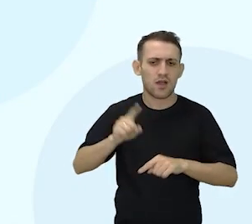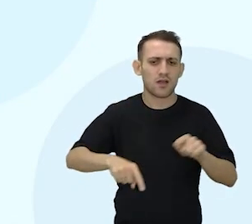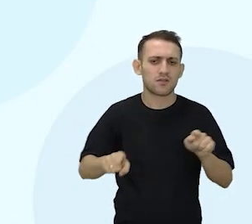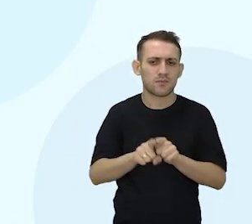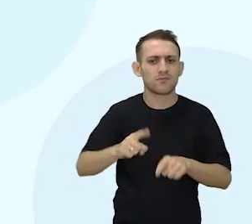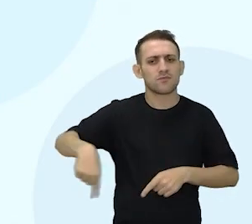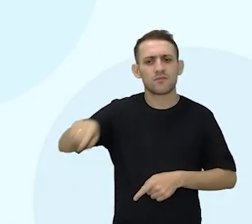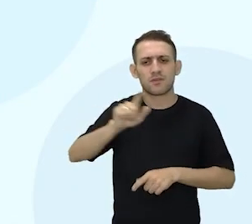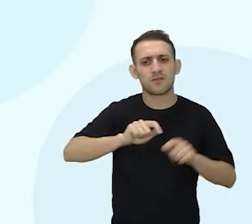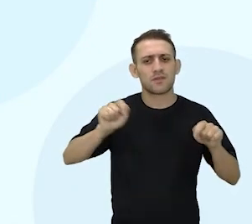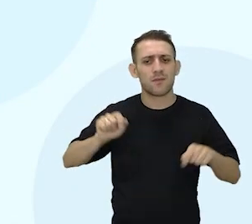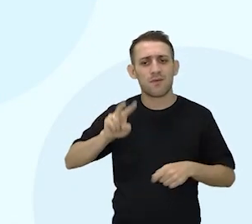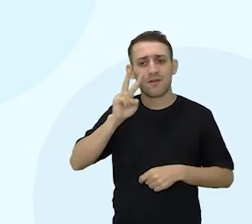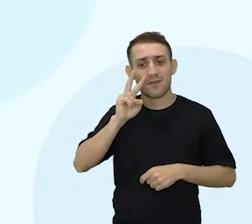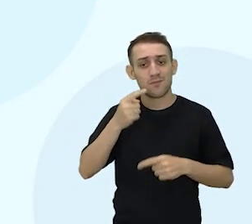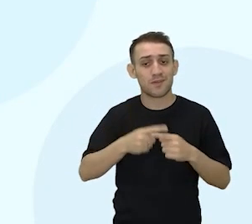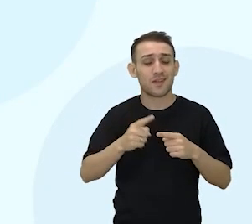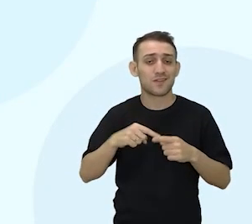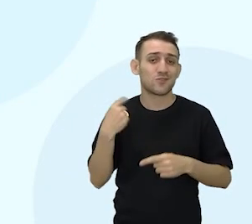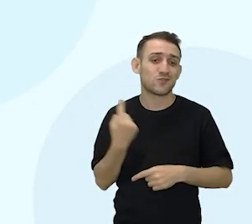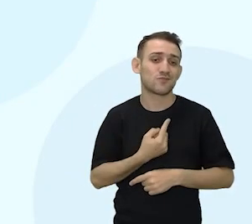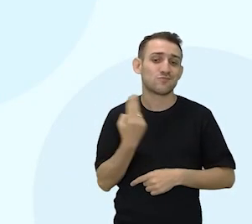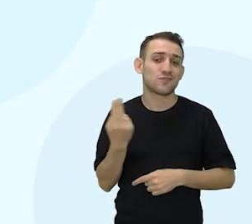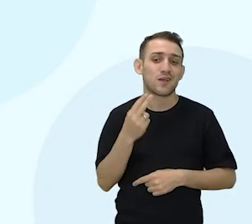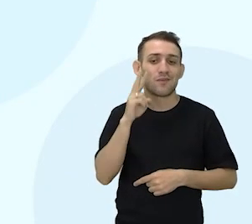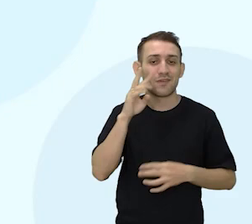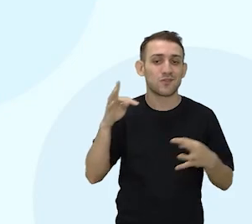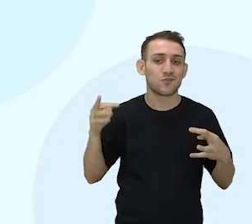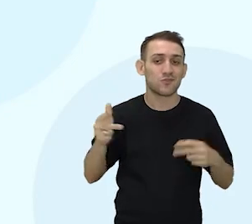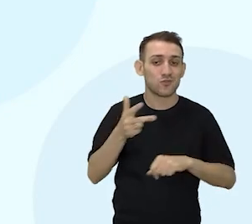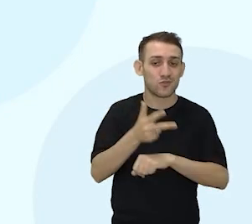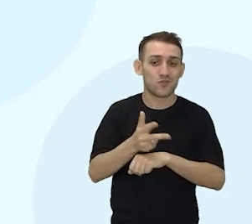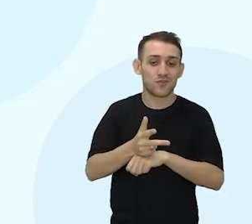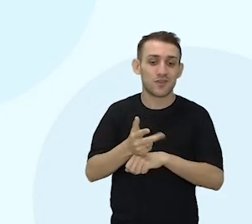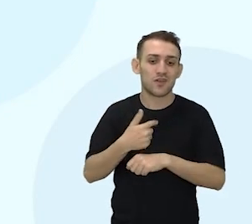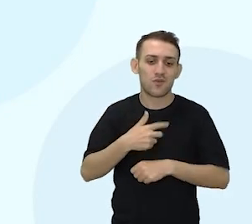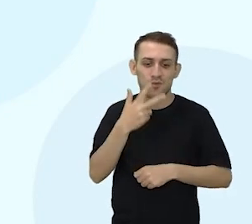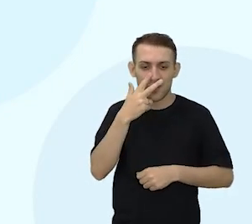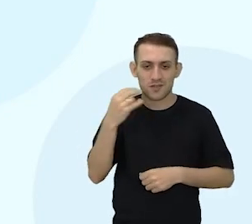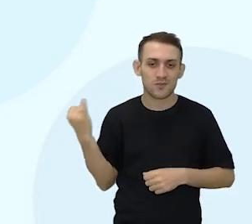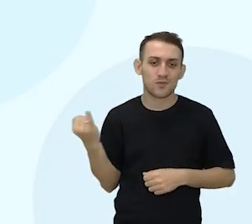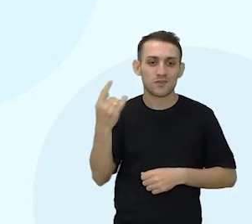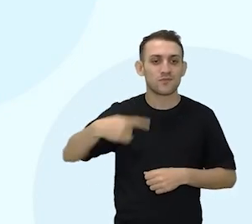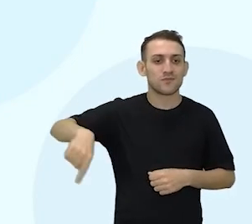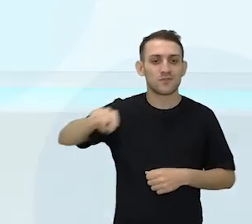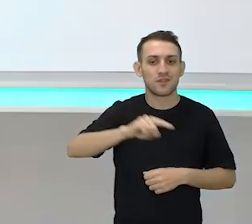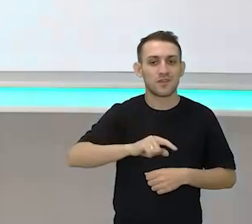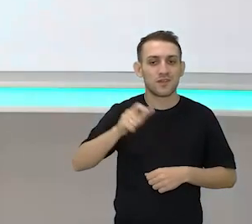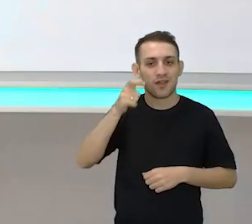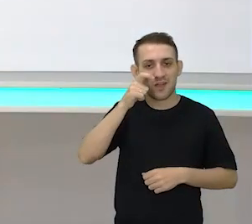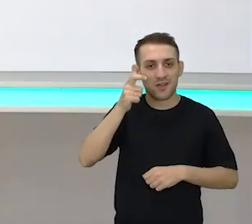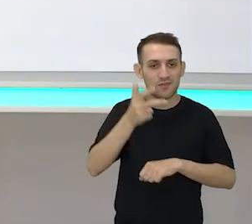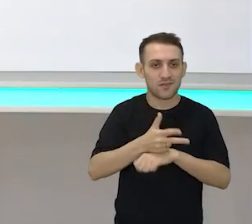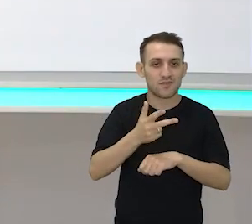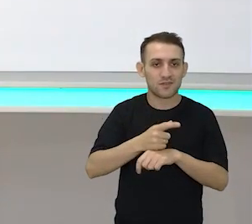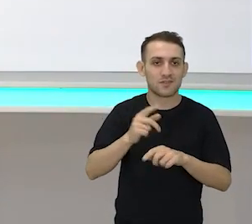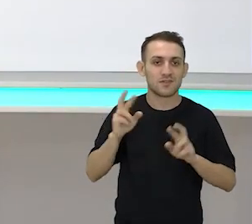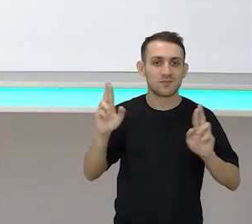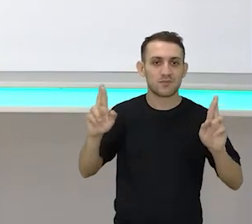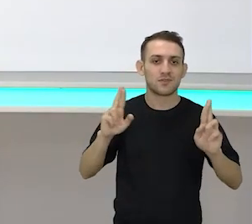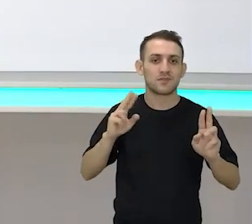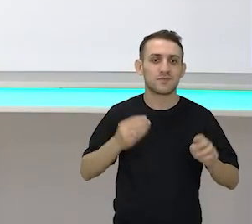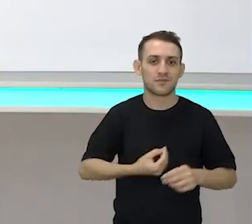os materiais e tal, mas senão a gente não vai conseguir ver esse vídeo, e eu acho bastante importante da gente ver esse vídeo de expectativa de